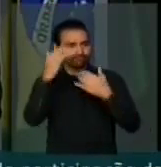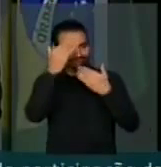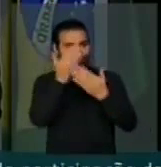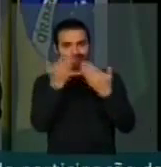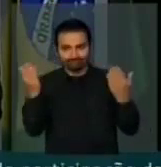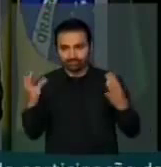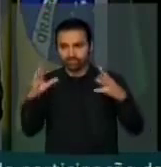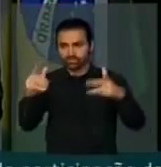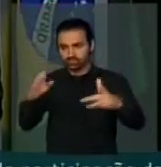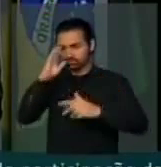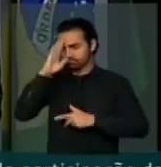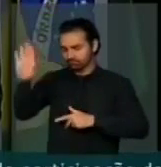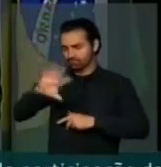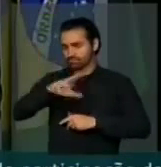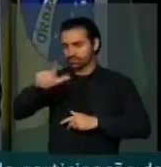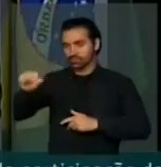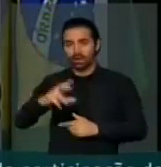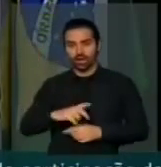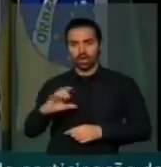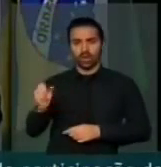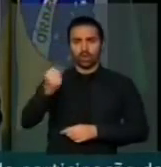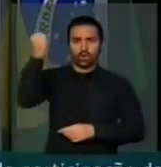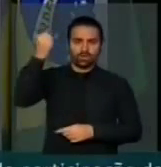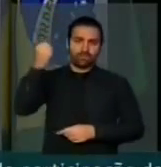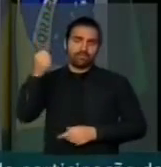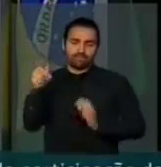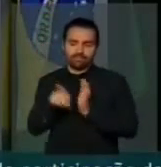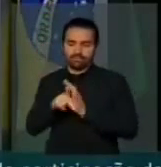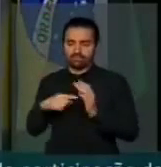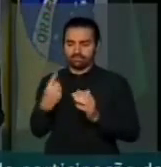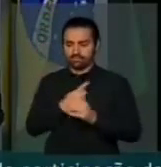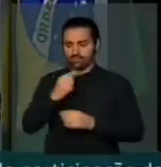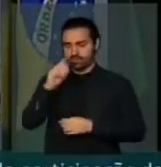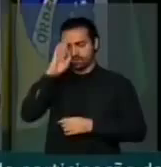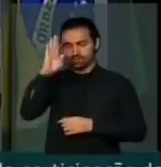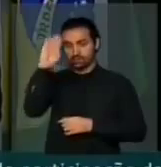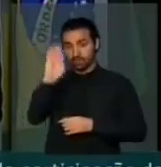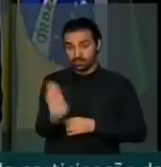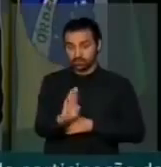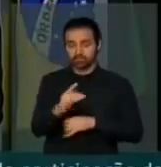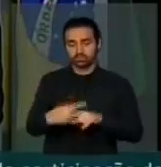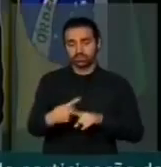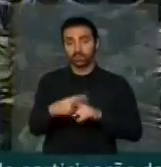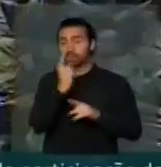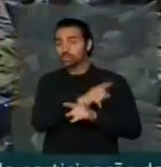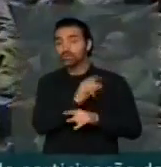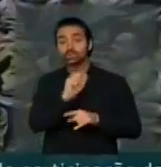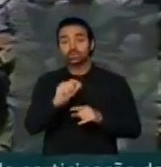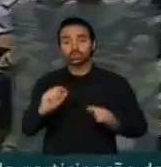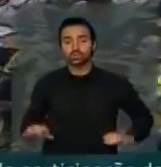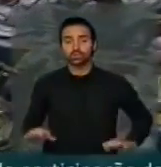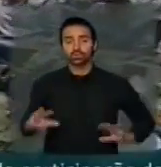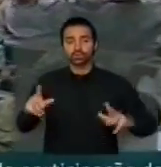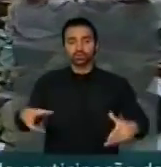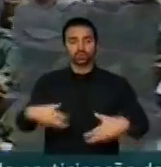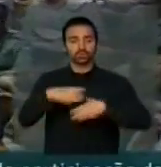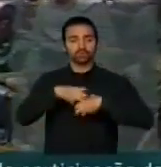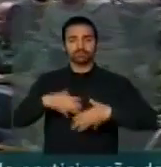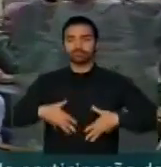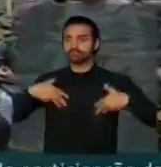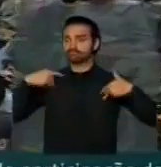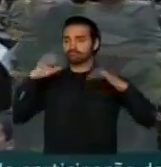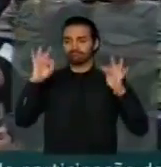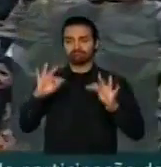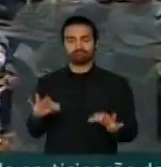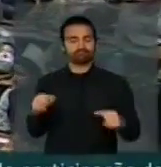aos pracinhas heróis da Força Expedicionária Brasileira, que cobriram a todos de honra e puseram de